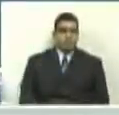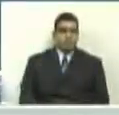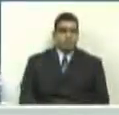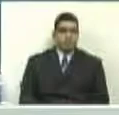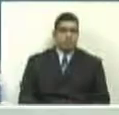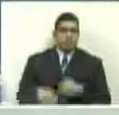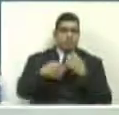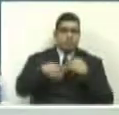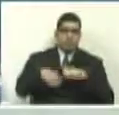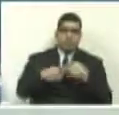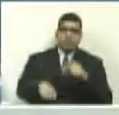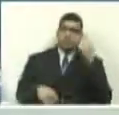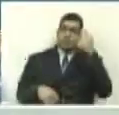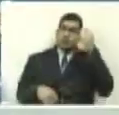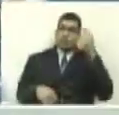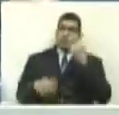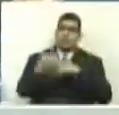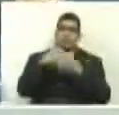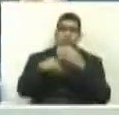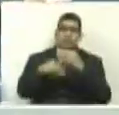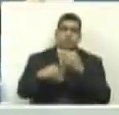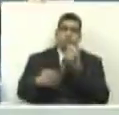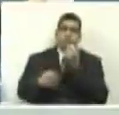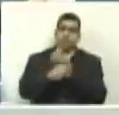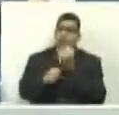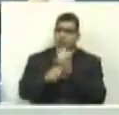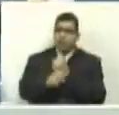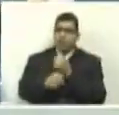Nós precisamos refletir sobre essa conta.